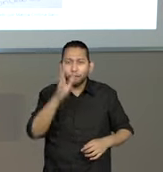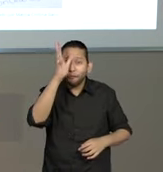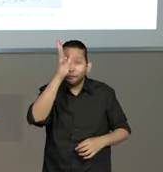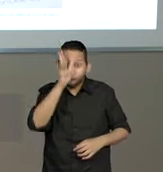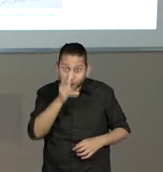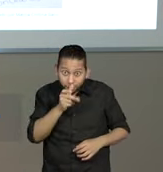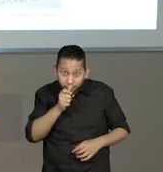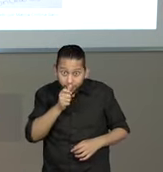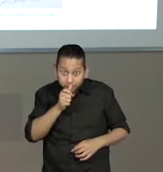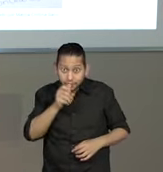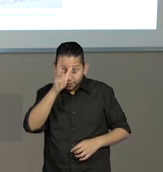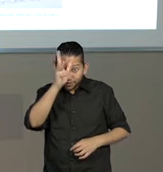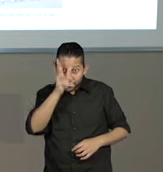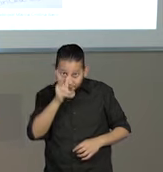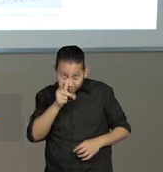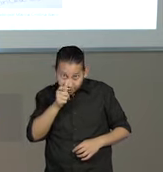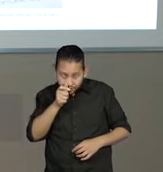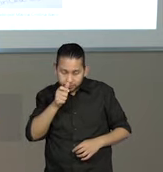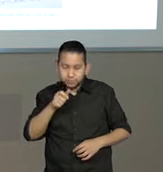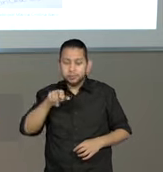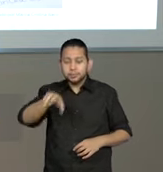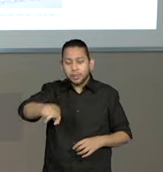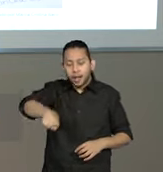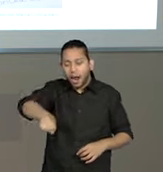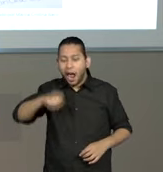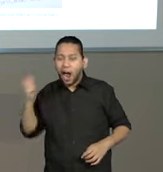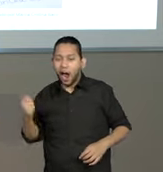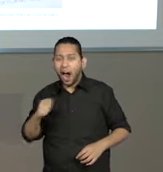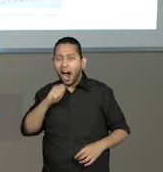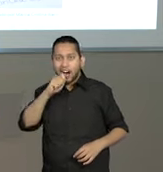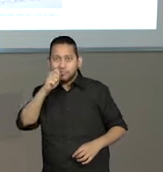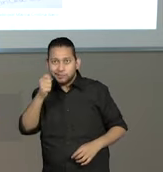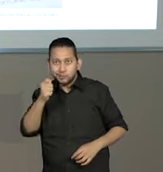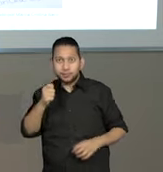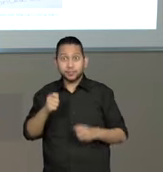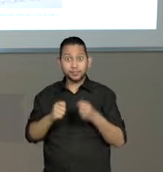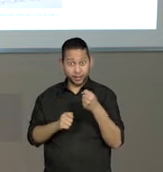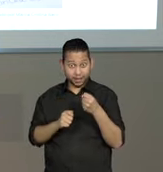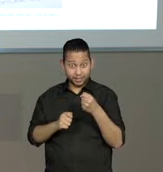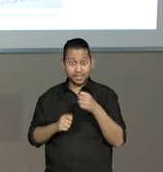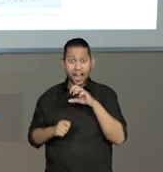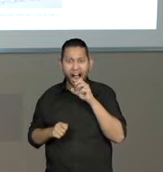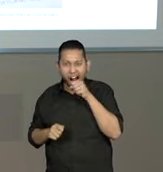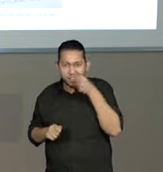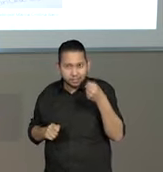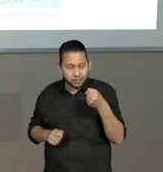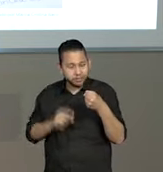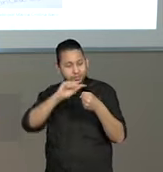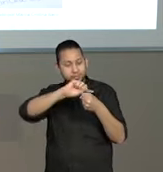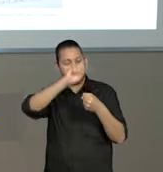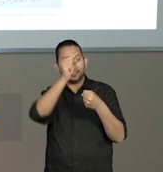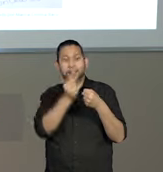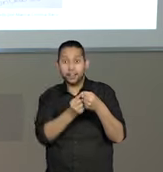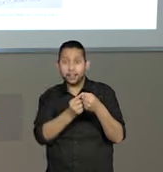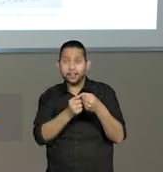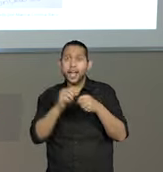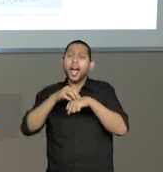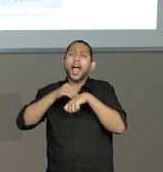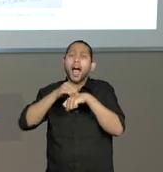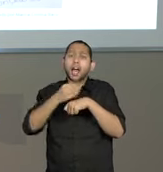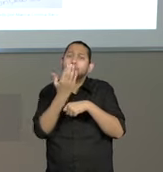da carne que é mais gordinha aqui, que é o músculo, que é o que a